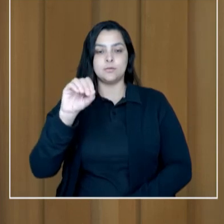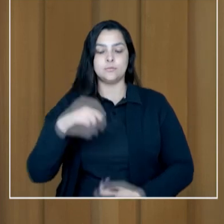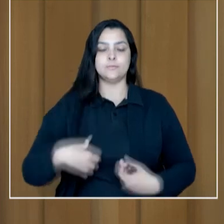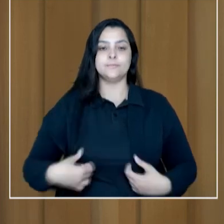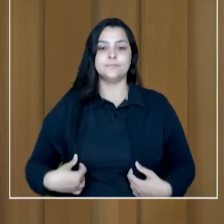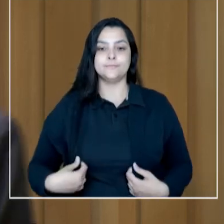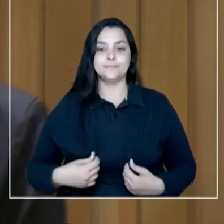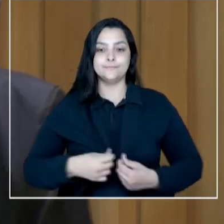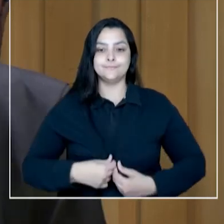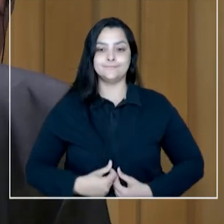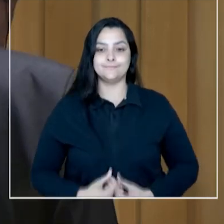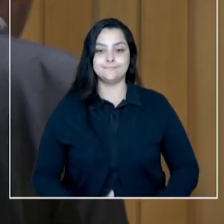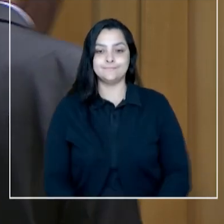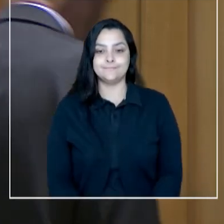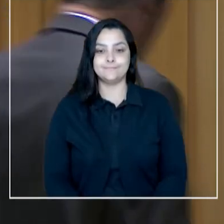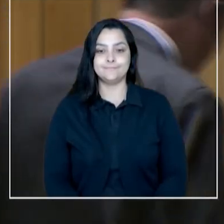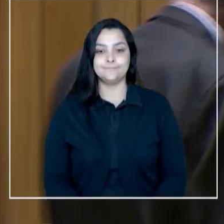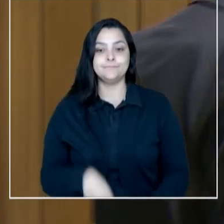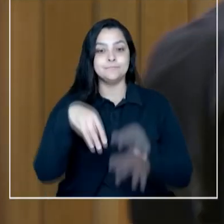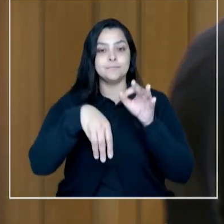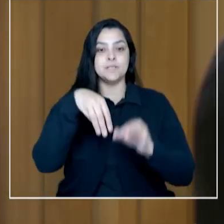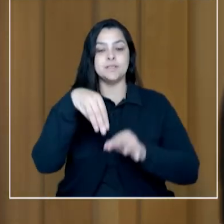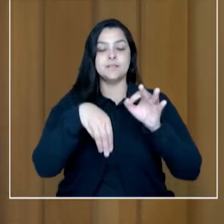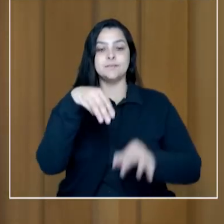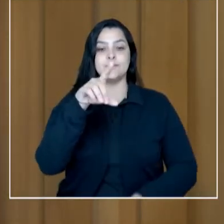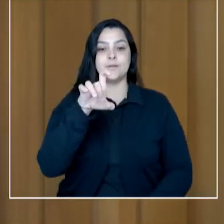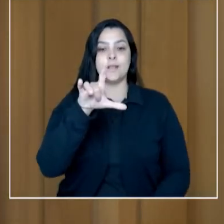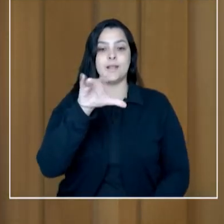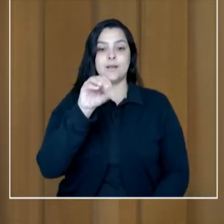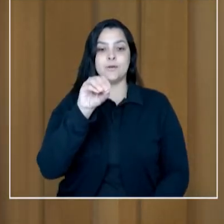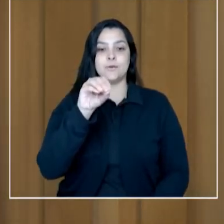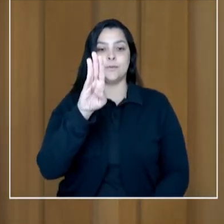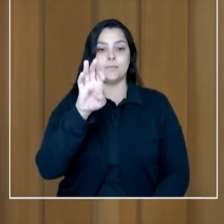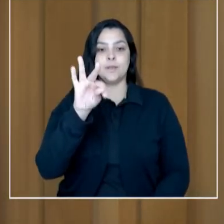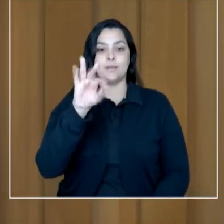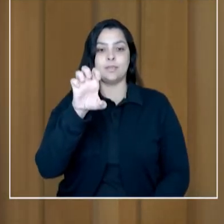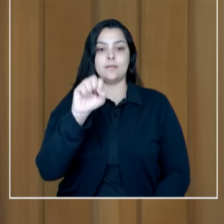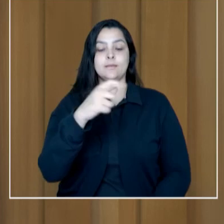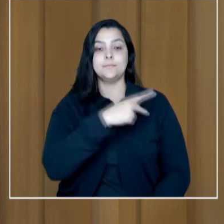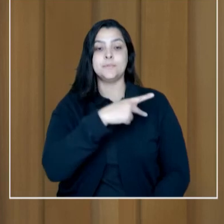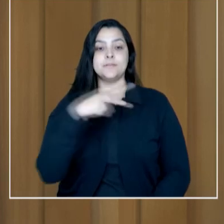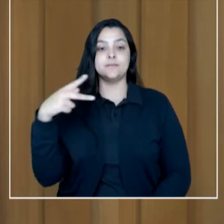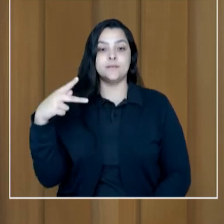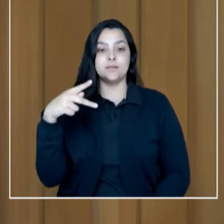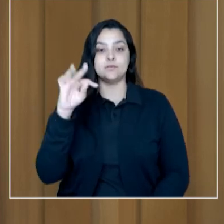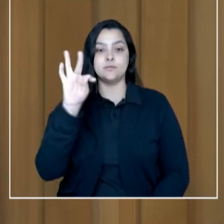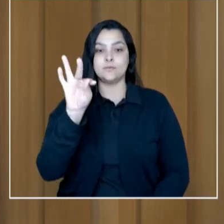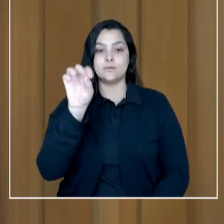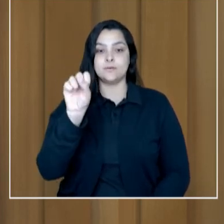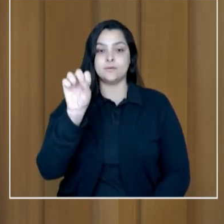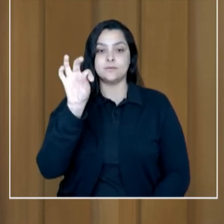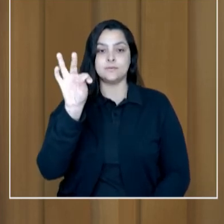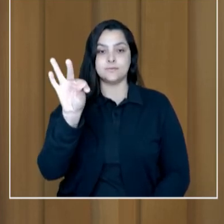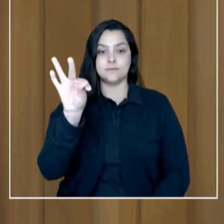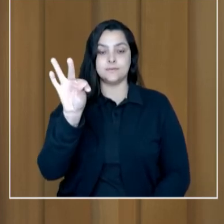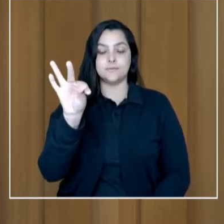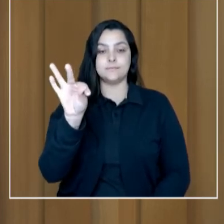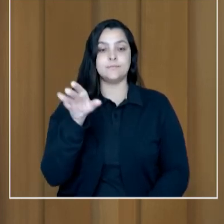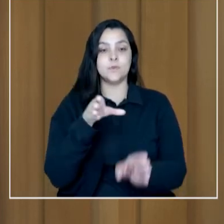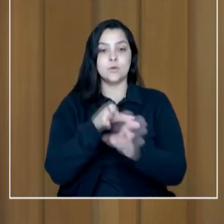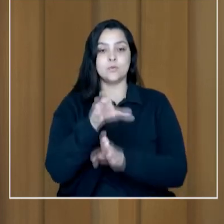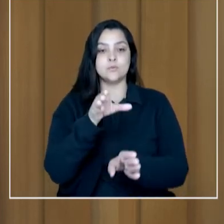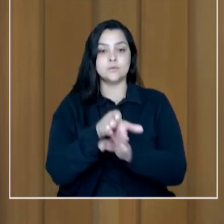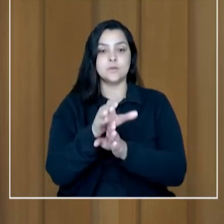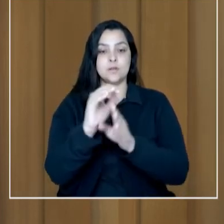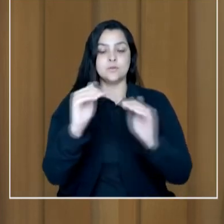de honra o senhor ministro Lélio Bentes Correia, presidente do Tribunal Superior do Trabalho e do Conselho Superior